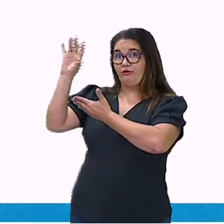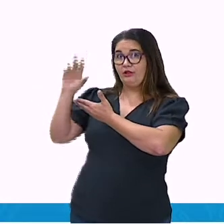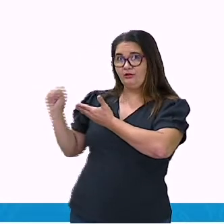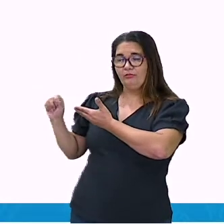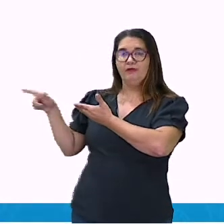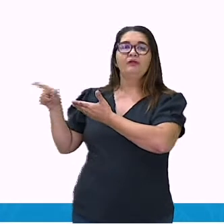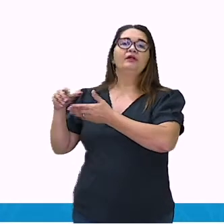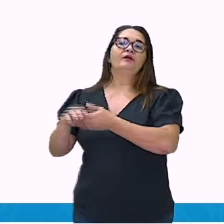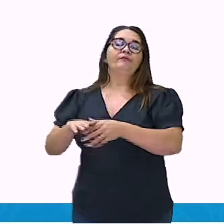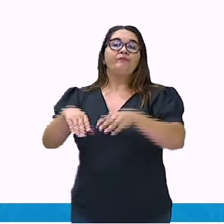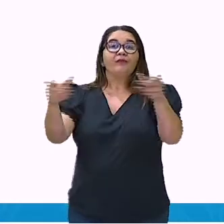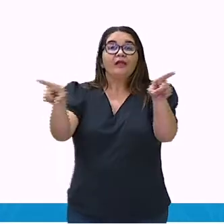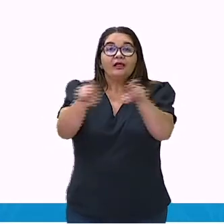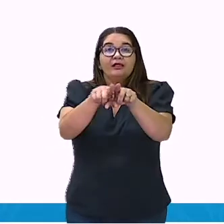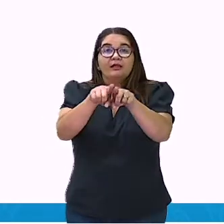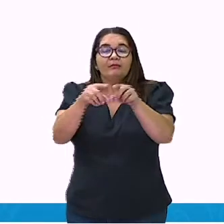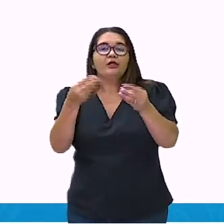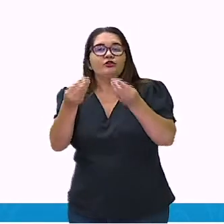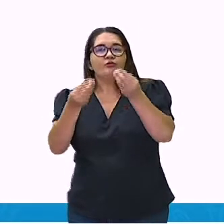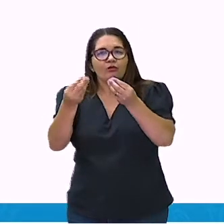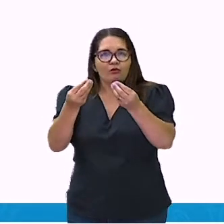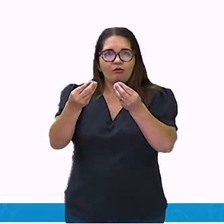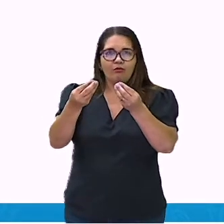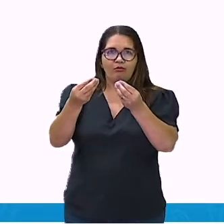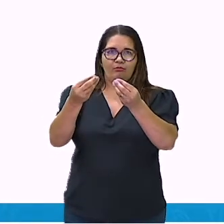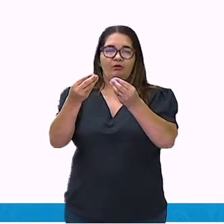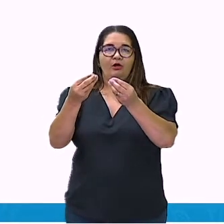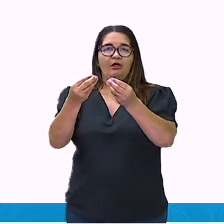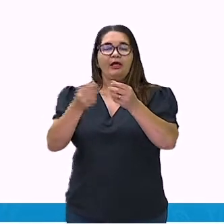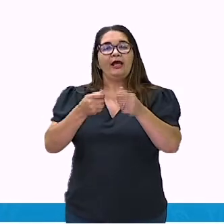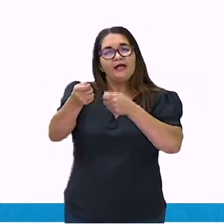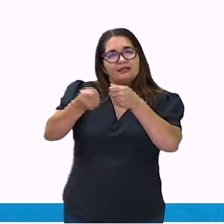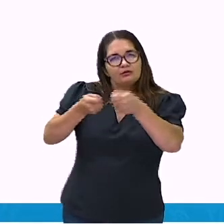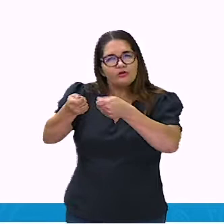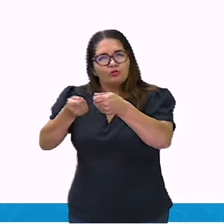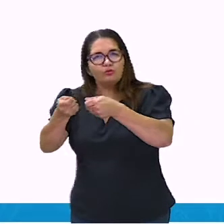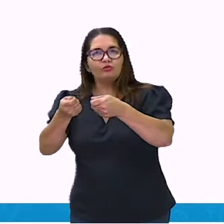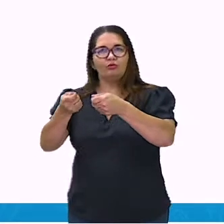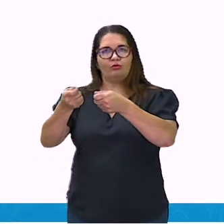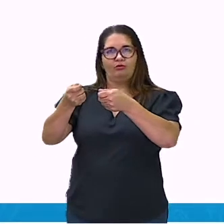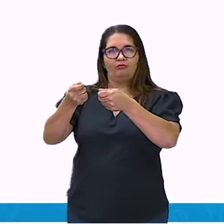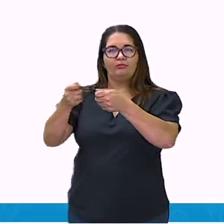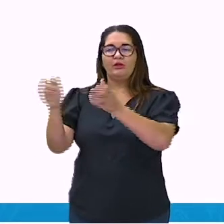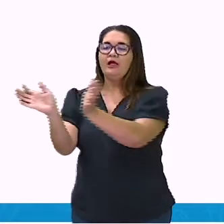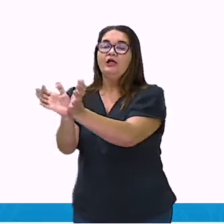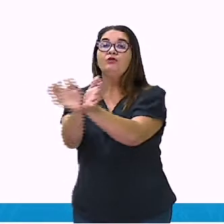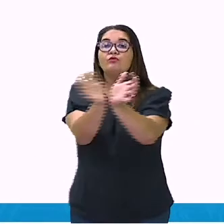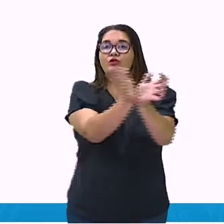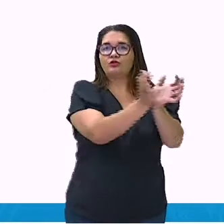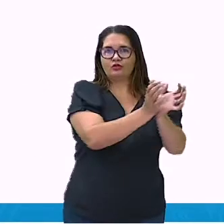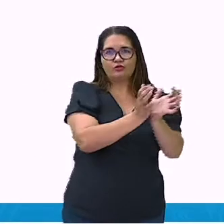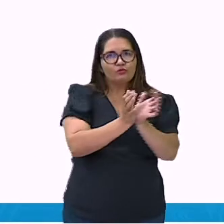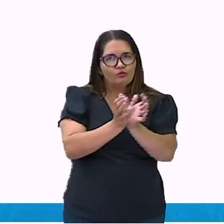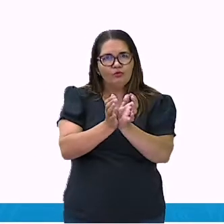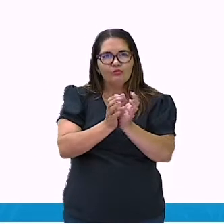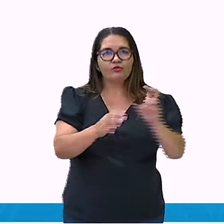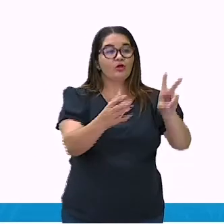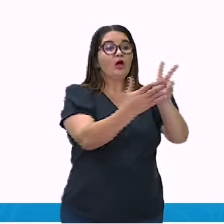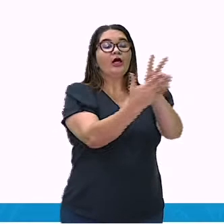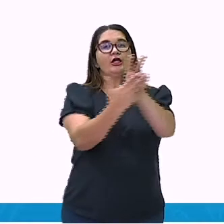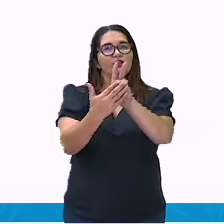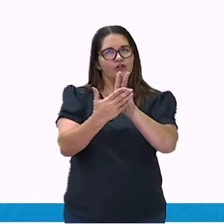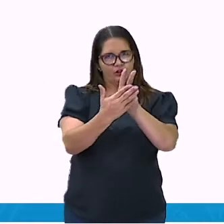Canadá e parte dos Estados Unidos. Então, nós vemos aqui na imagem grupos